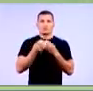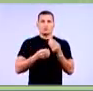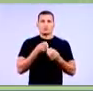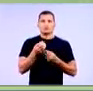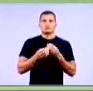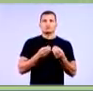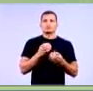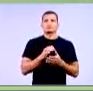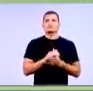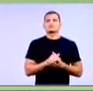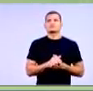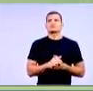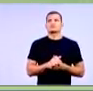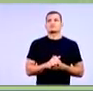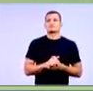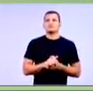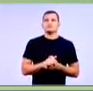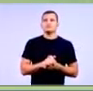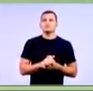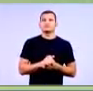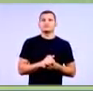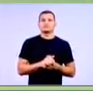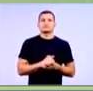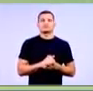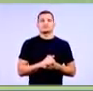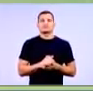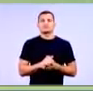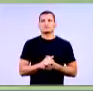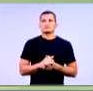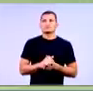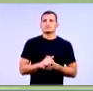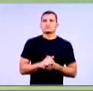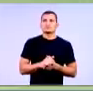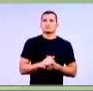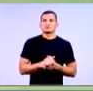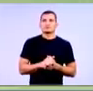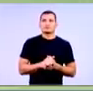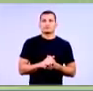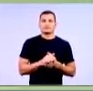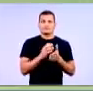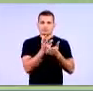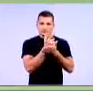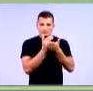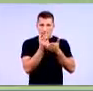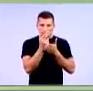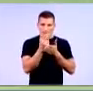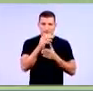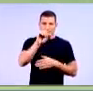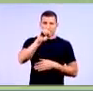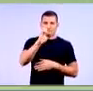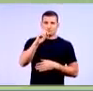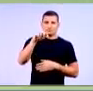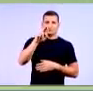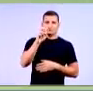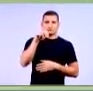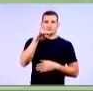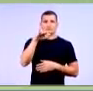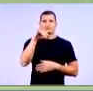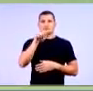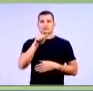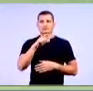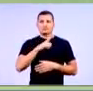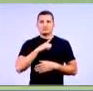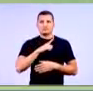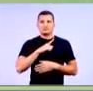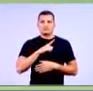funciona, né? Quais são os componentes do diagrama de sequência? O diagrama de sequência possui dois eixos. O